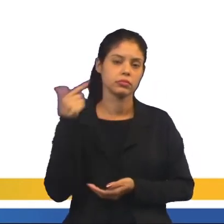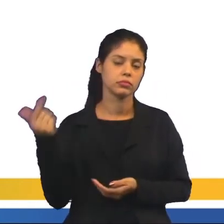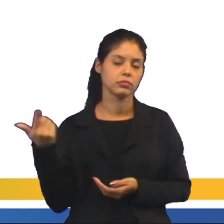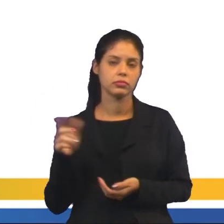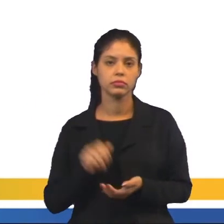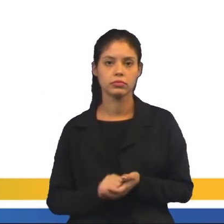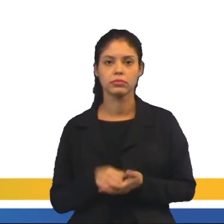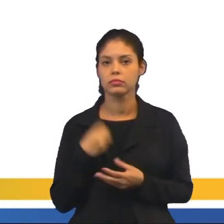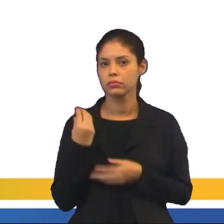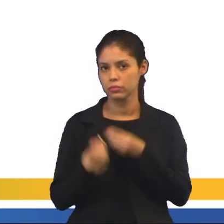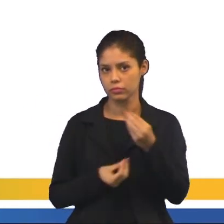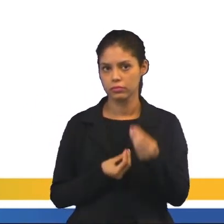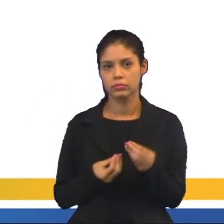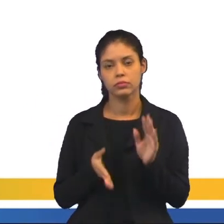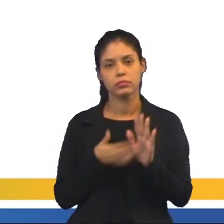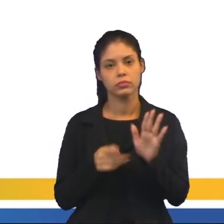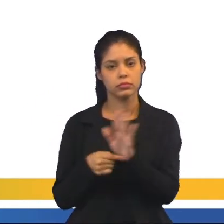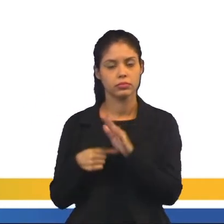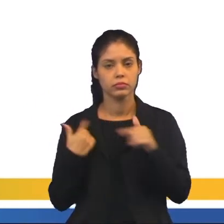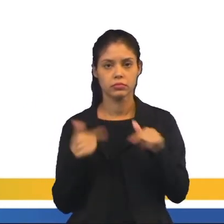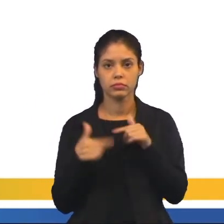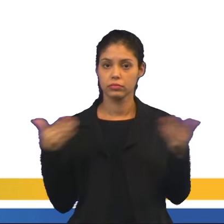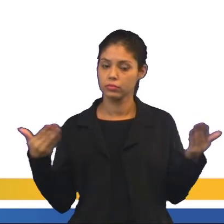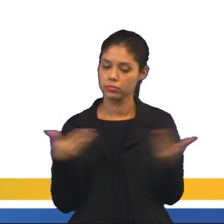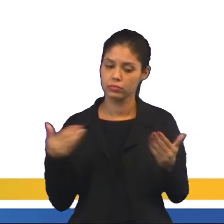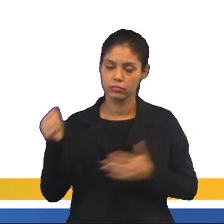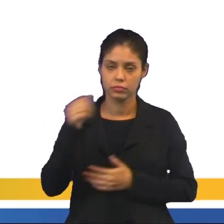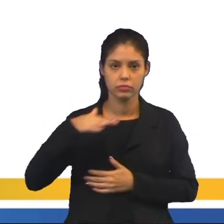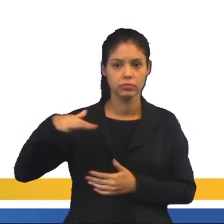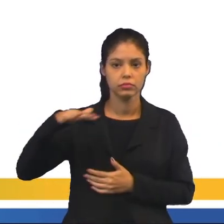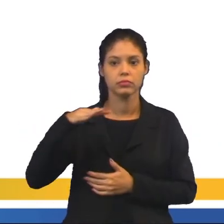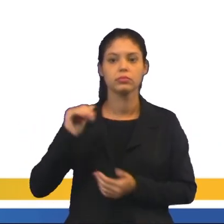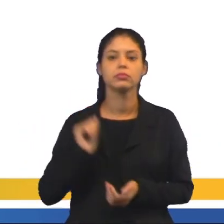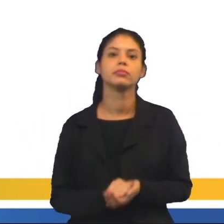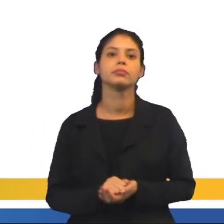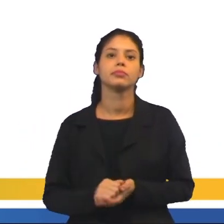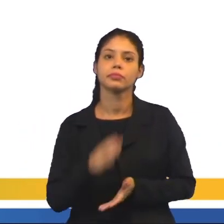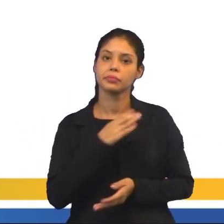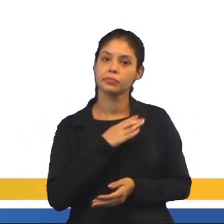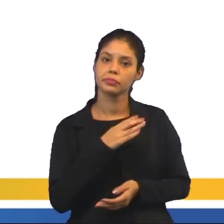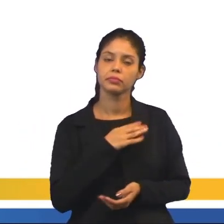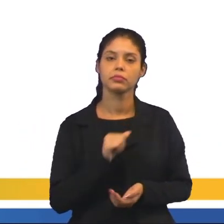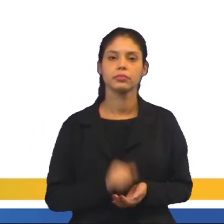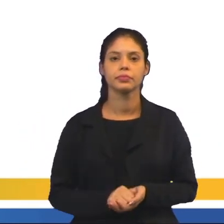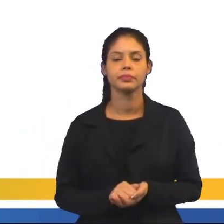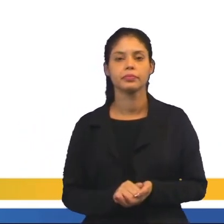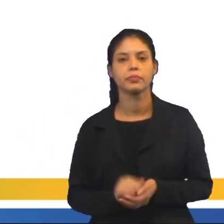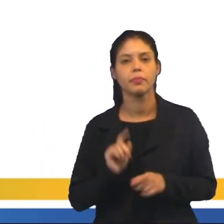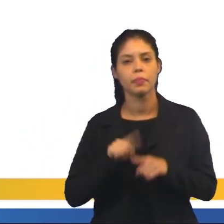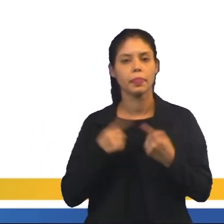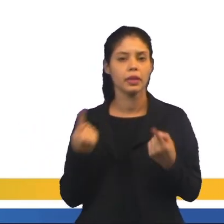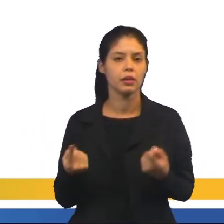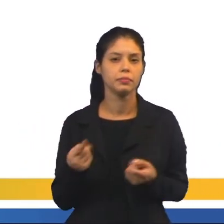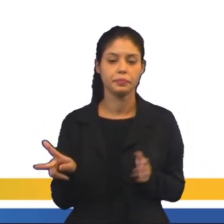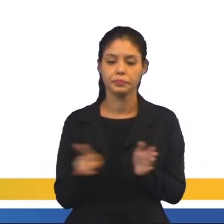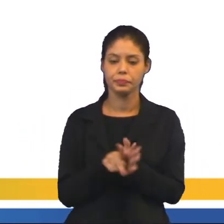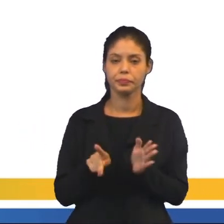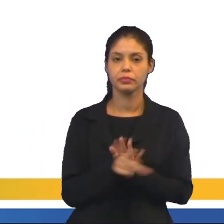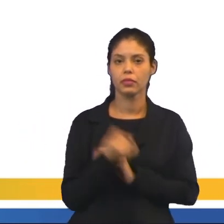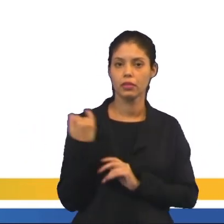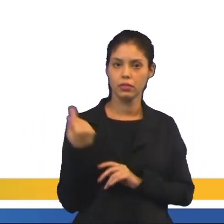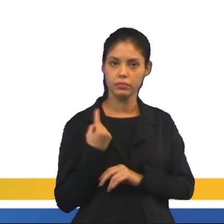existem outras maneiras de oferta de trabalho hoje no campo. Então a cidade não é mais